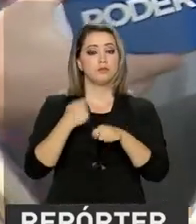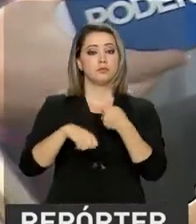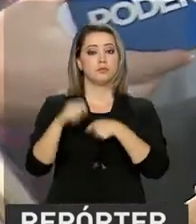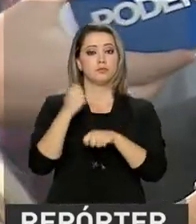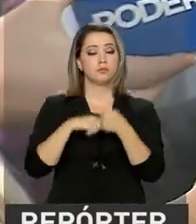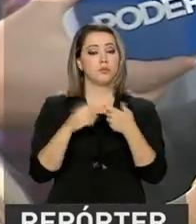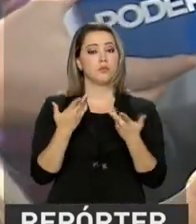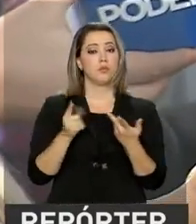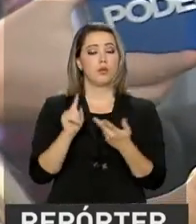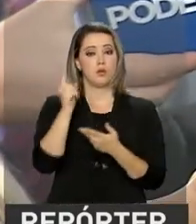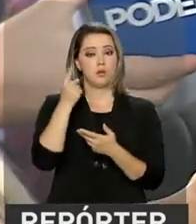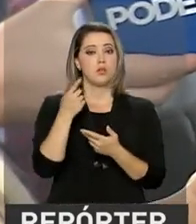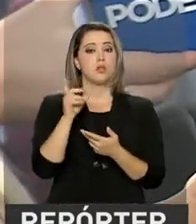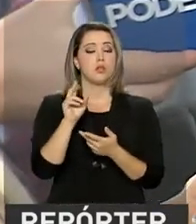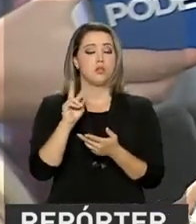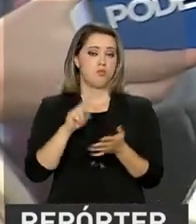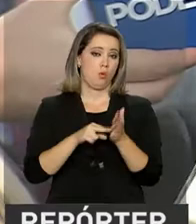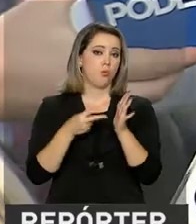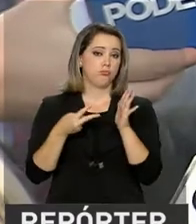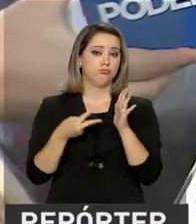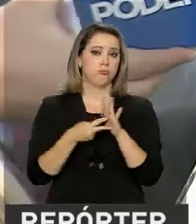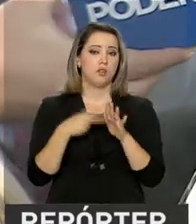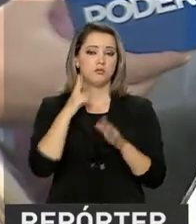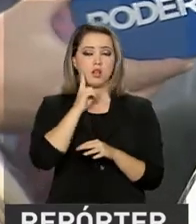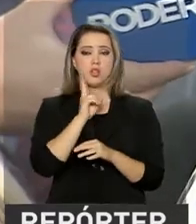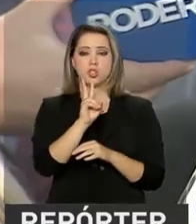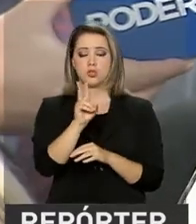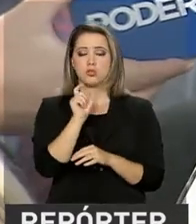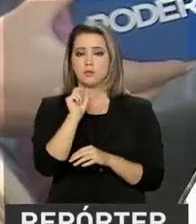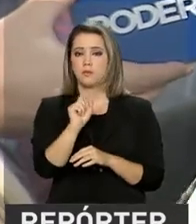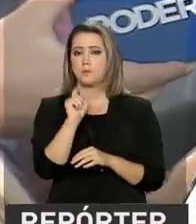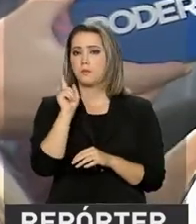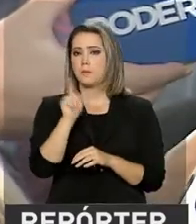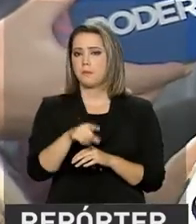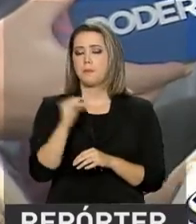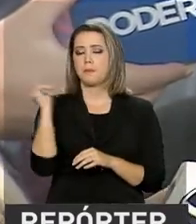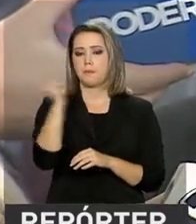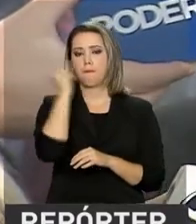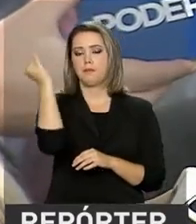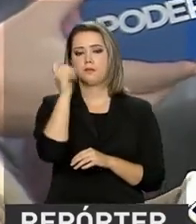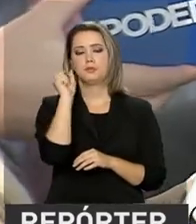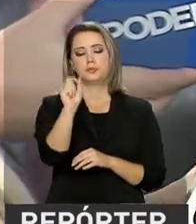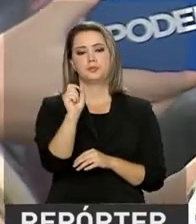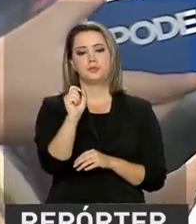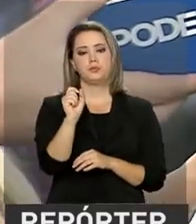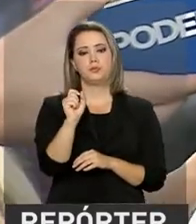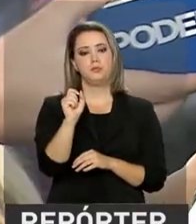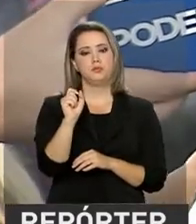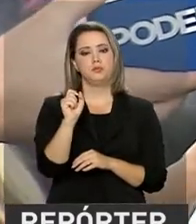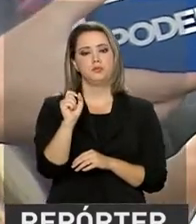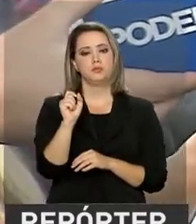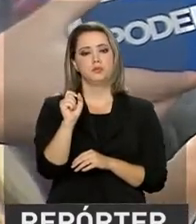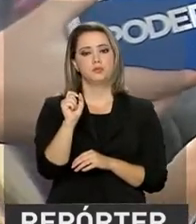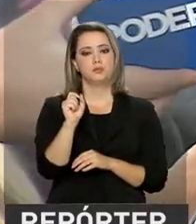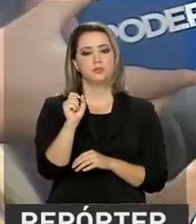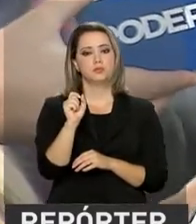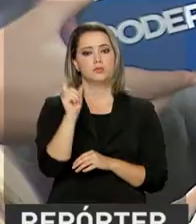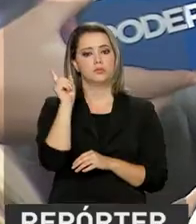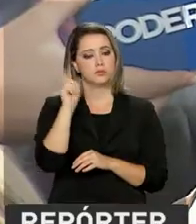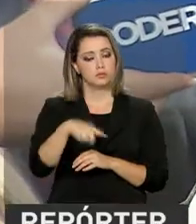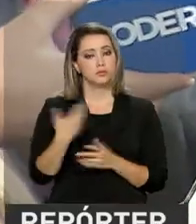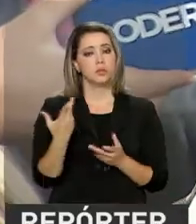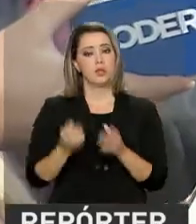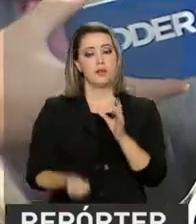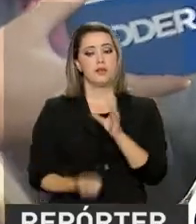e um dos sintomas que são muito importante de sinalização de recuperação econômica